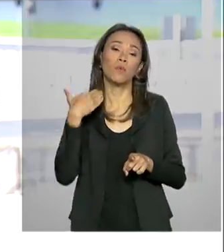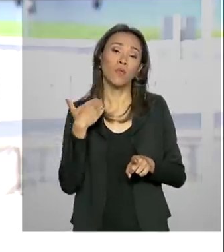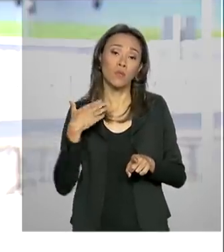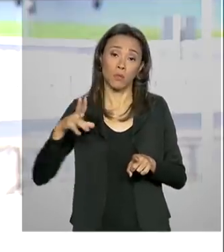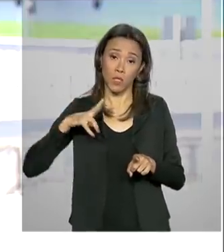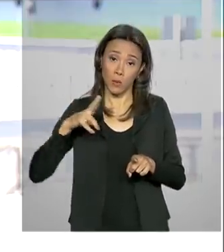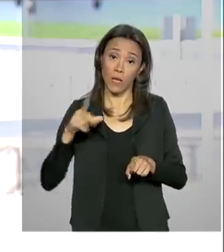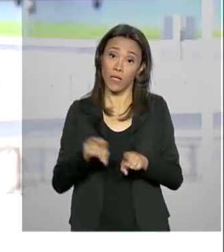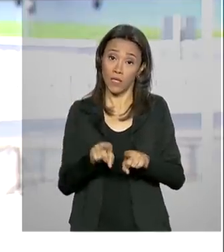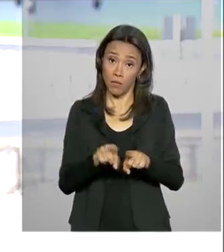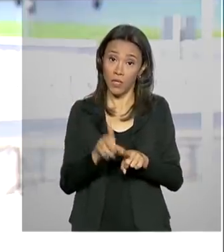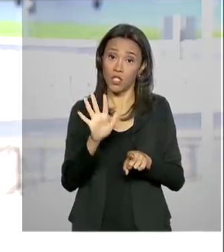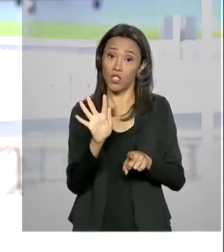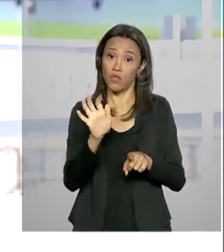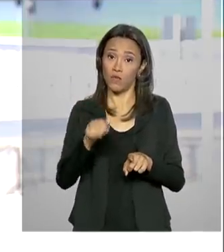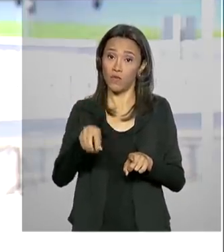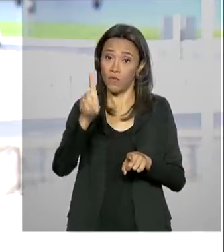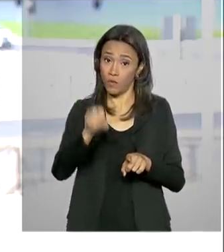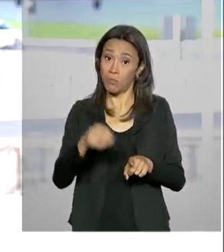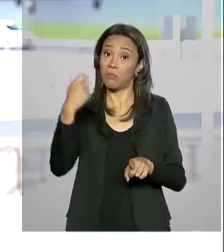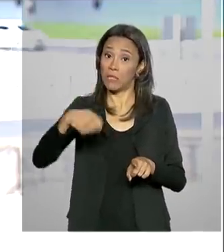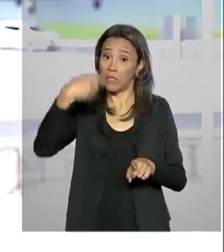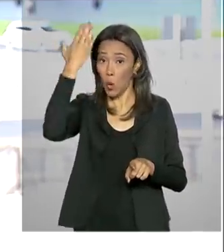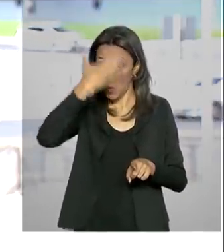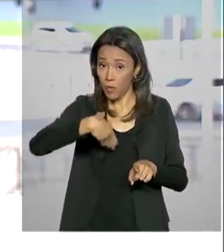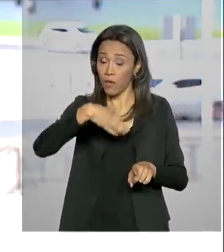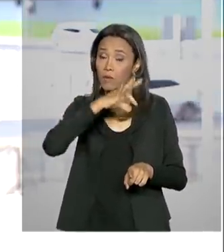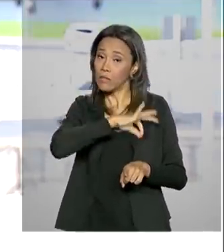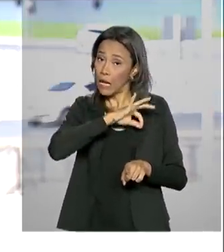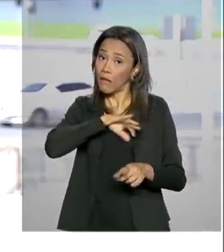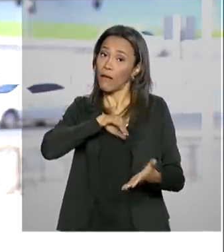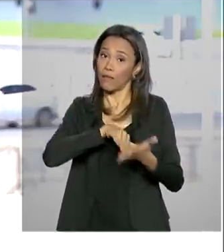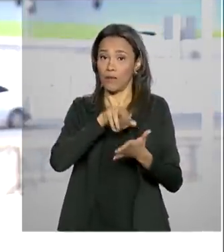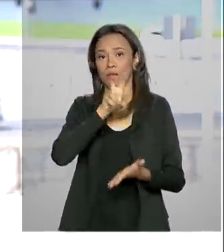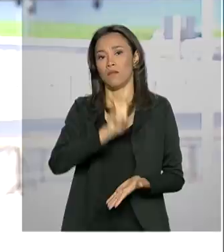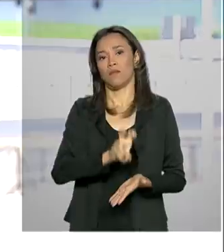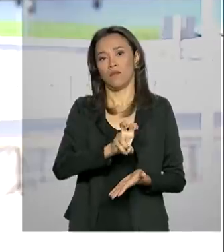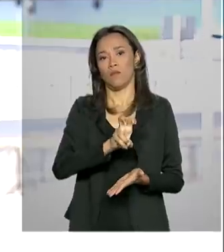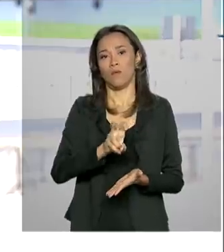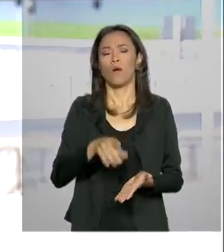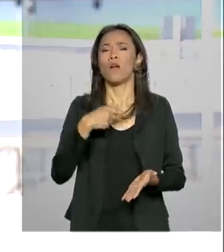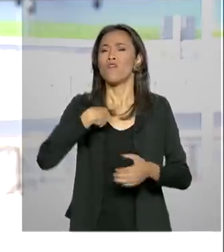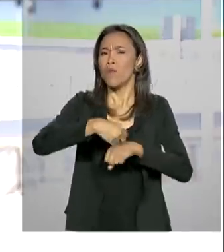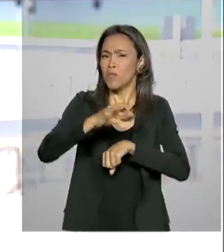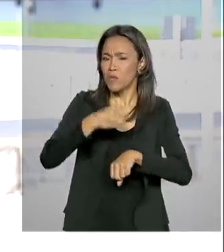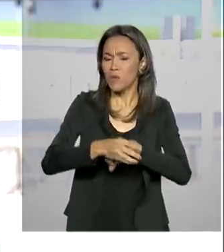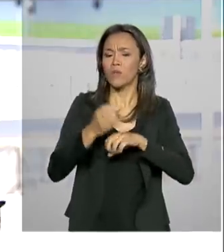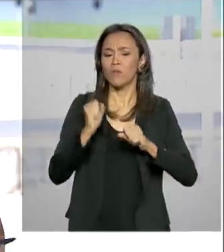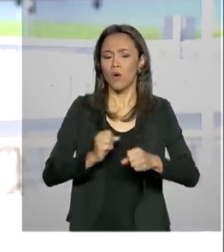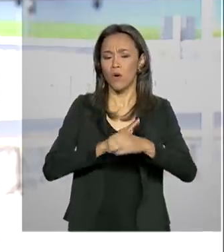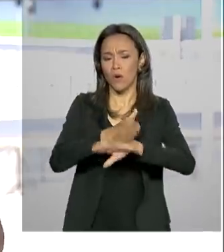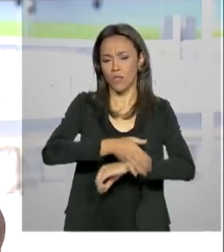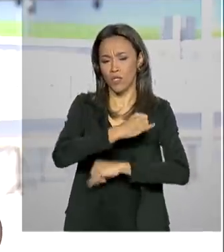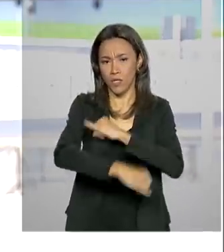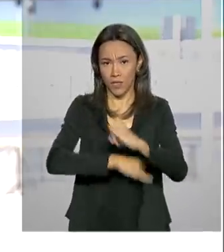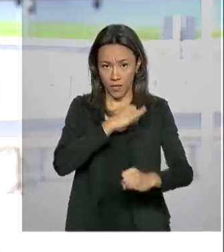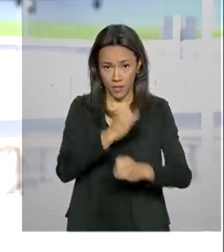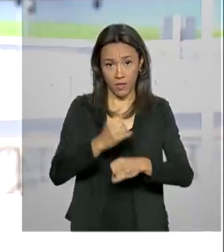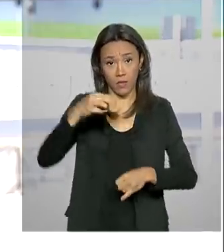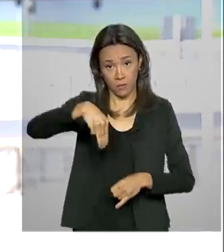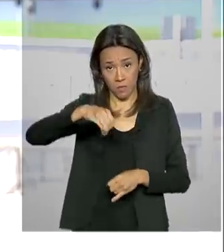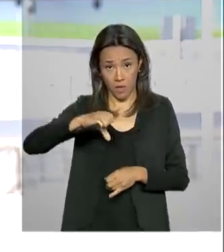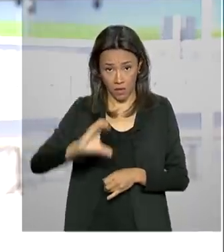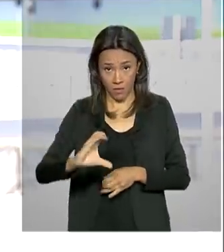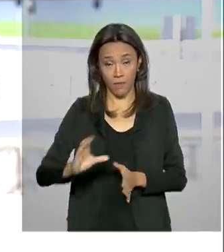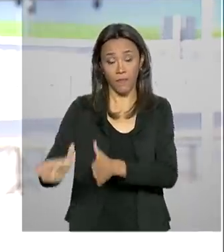e exige comprovação de renda de até 5 salários mínimos. As inscrições no portal fies.mec.gov.br. Para